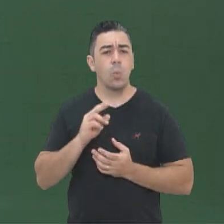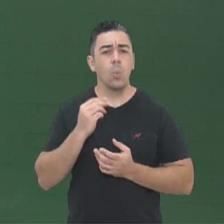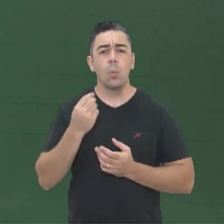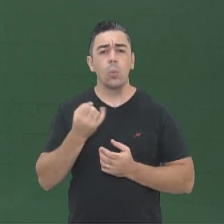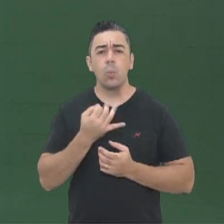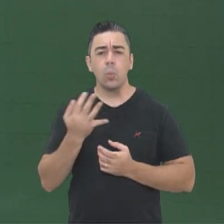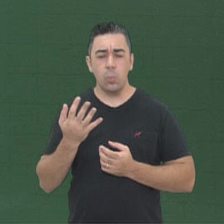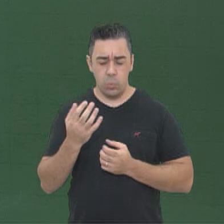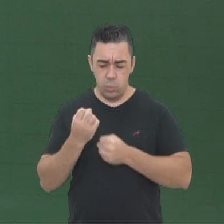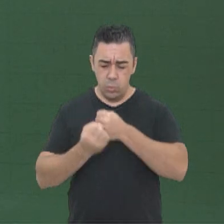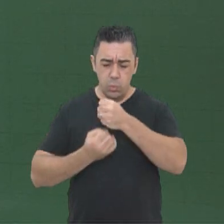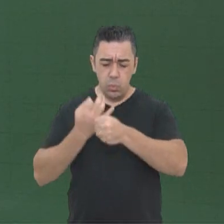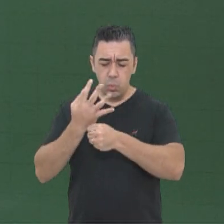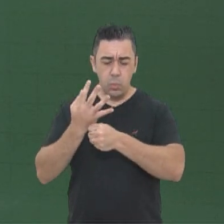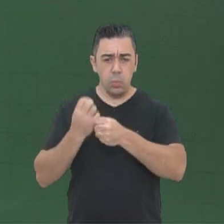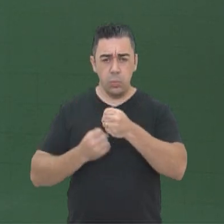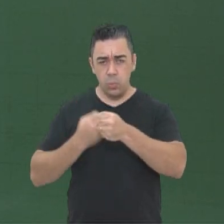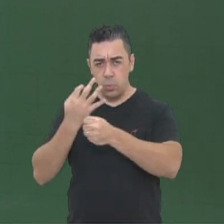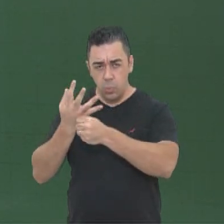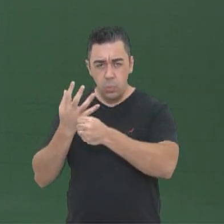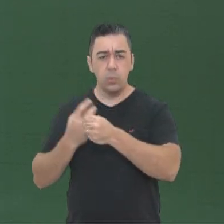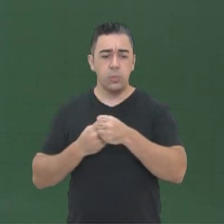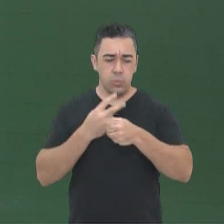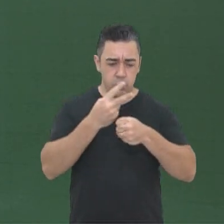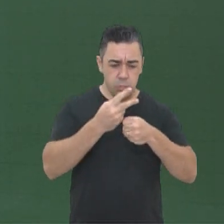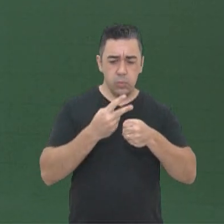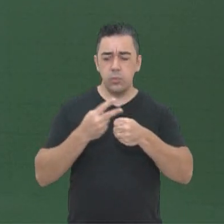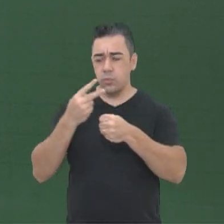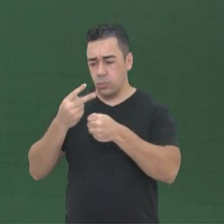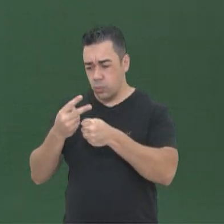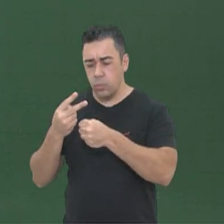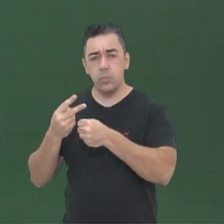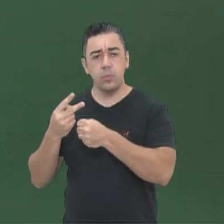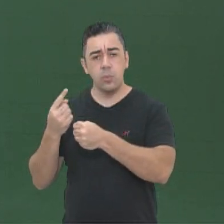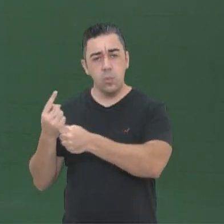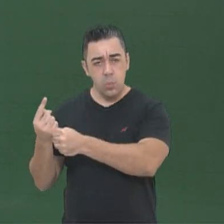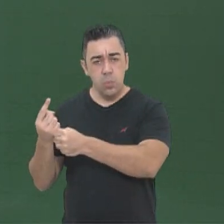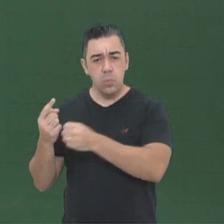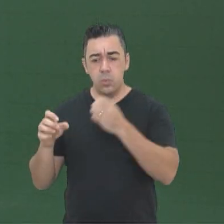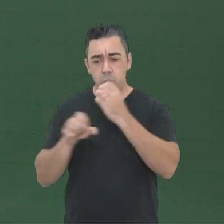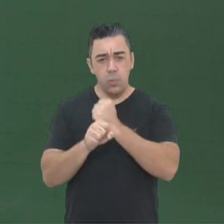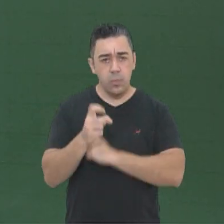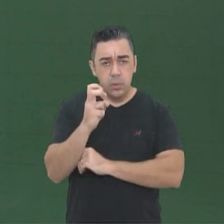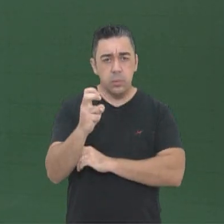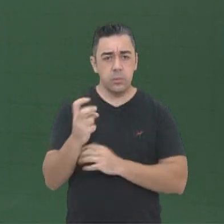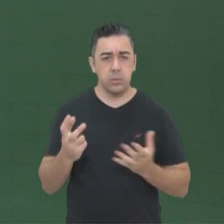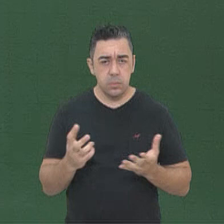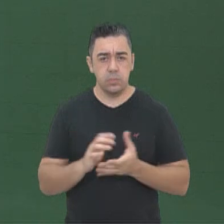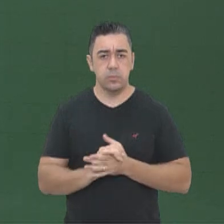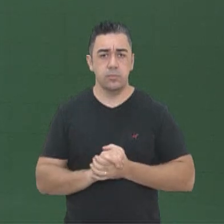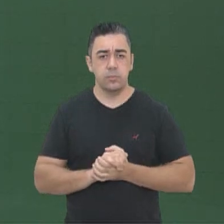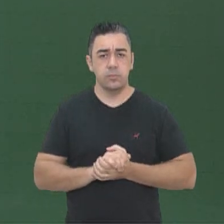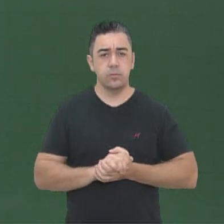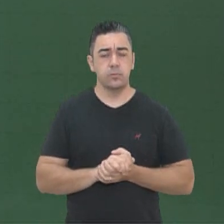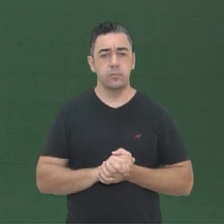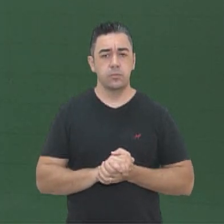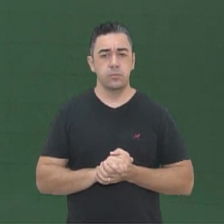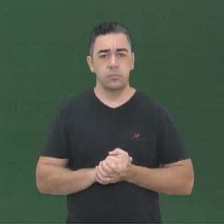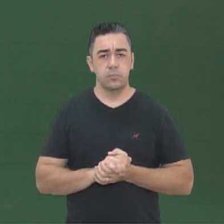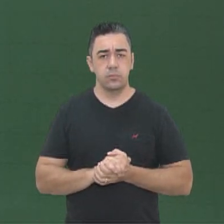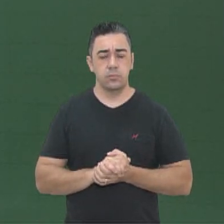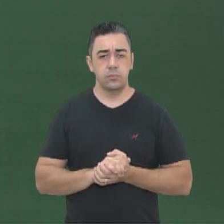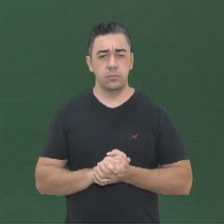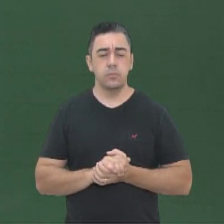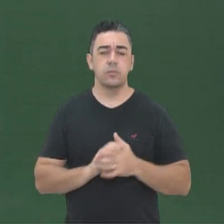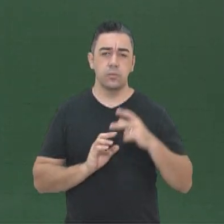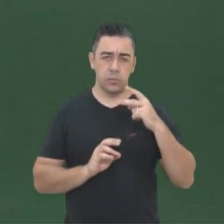primeiro? 2. Expoente do segundo? 2. Expoente do terceiro? 1. Então, eu tenho 2, 4, 5,